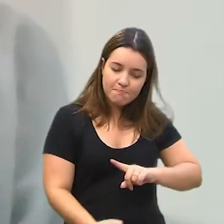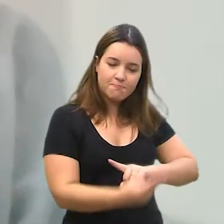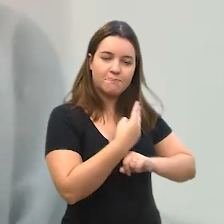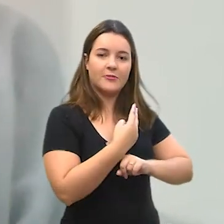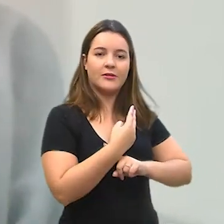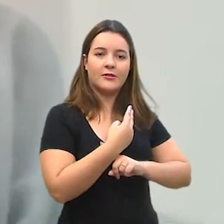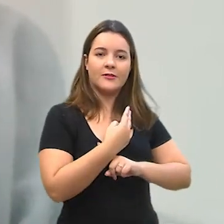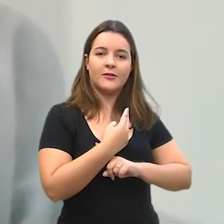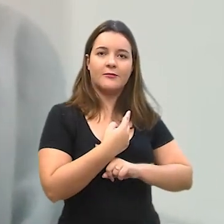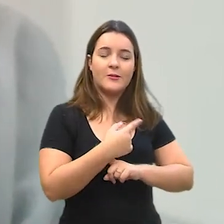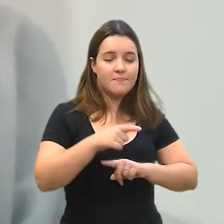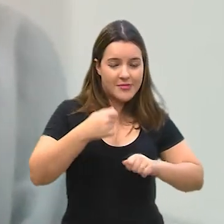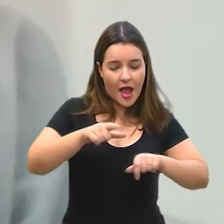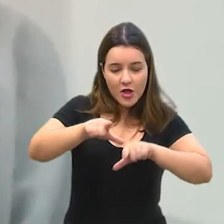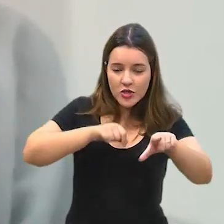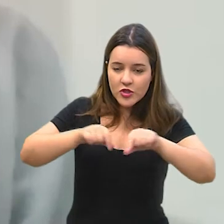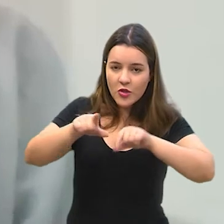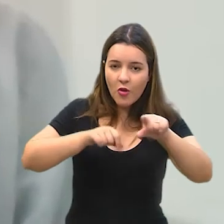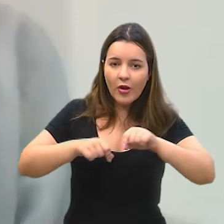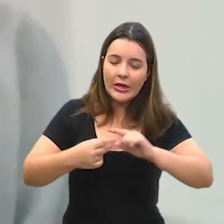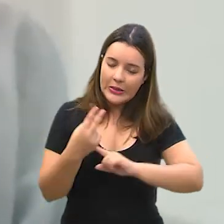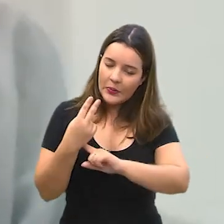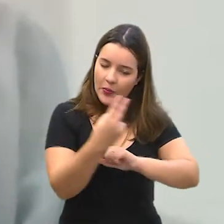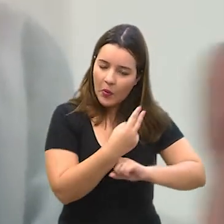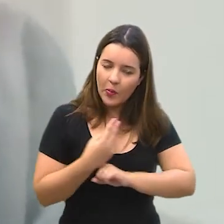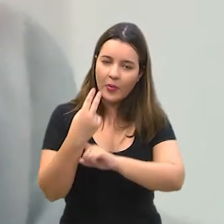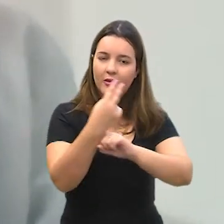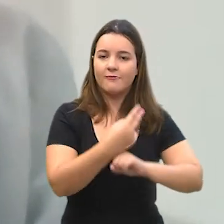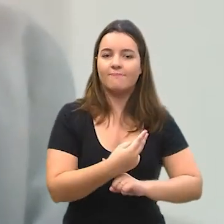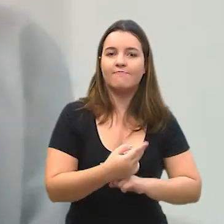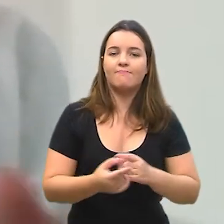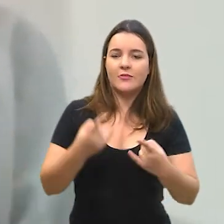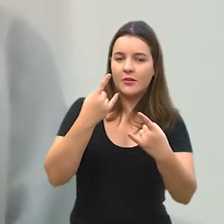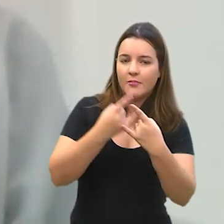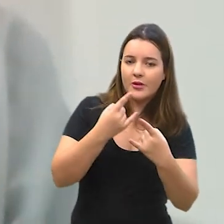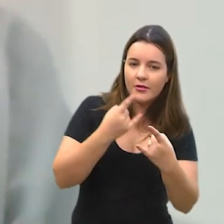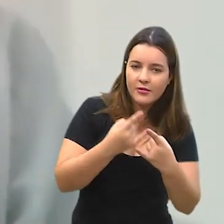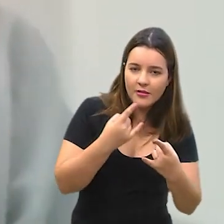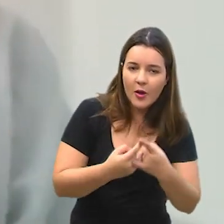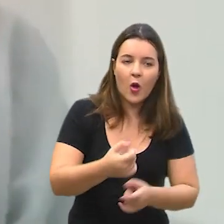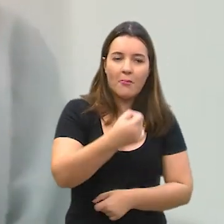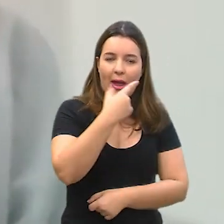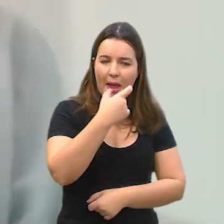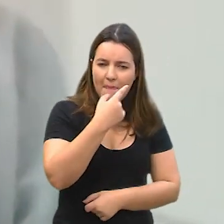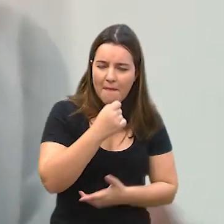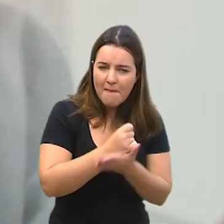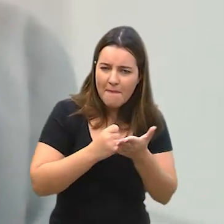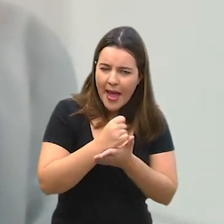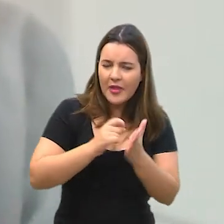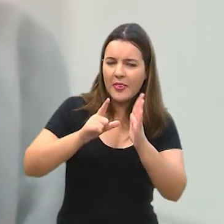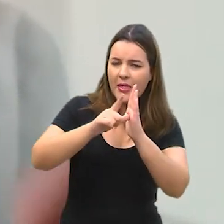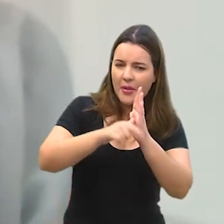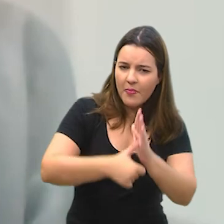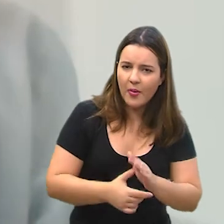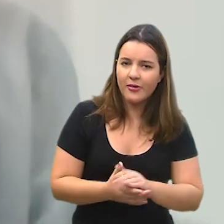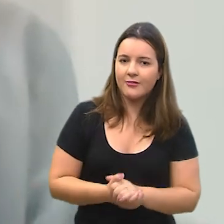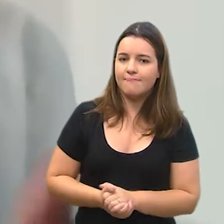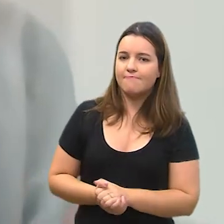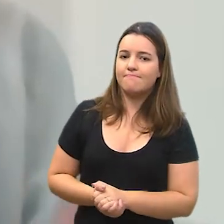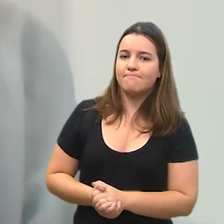tendo HIV, sem problema algum, né? Basta que faça o tratamento correto. Olha, doutor, o senhor falou de um tema